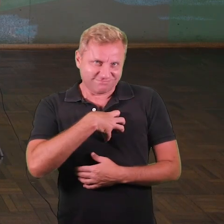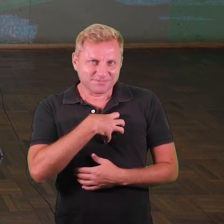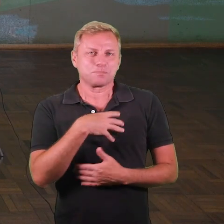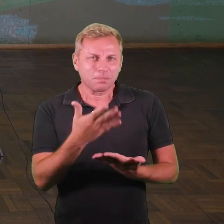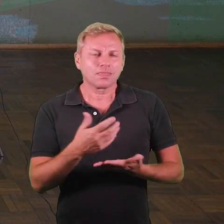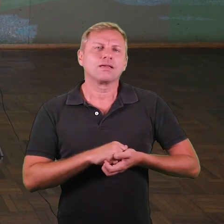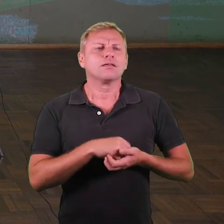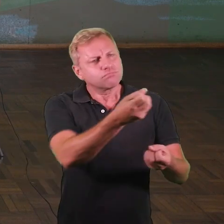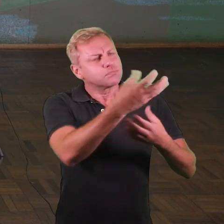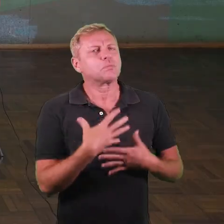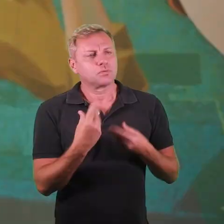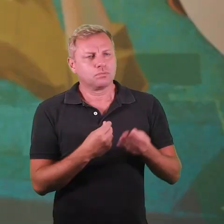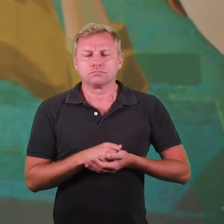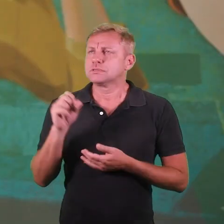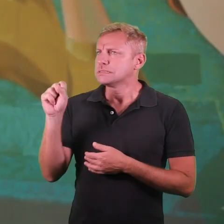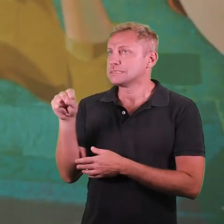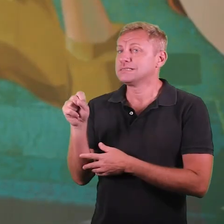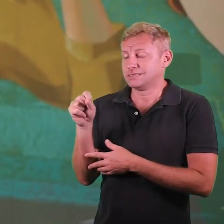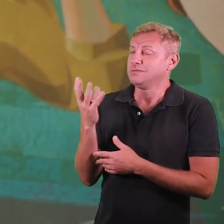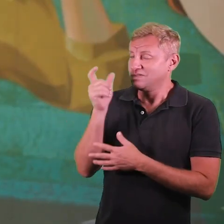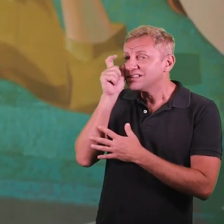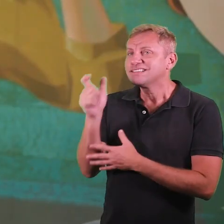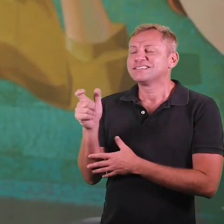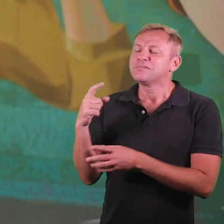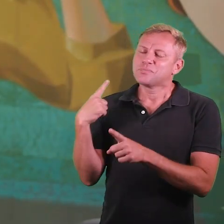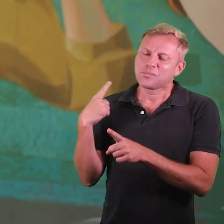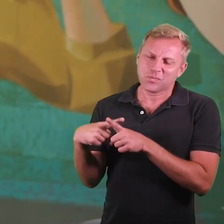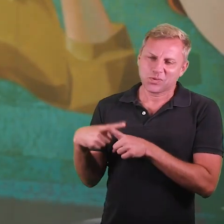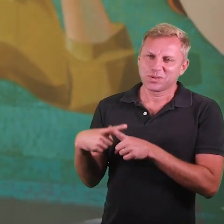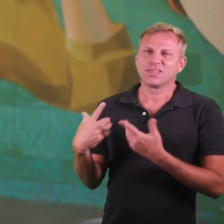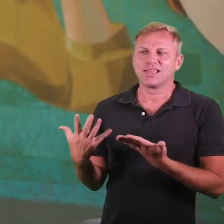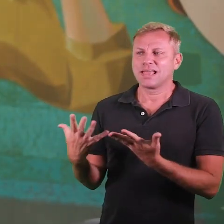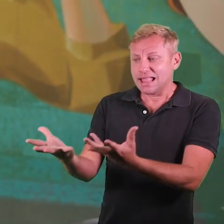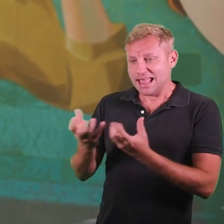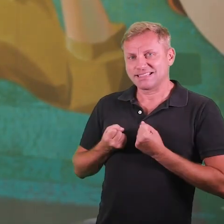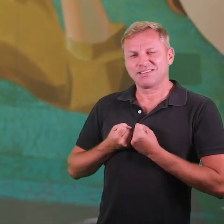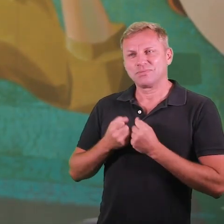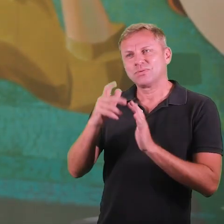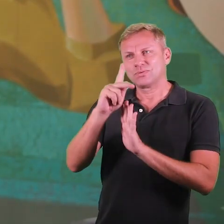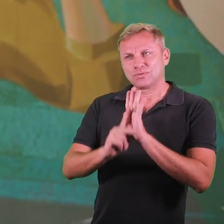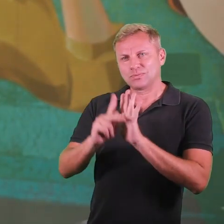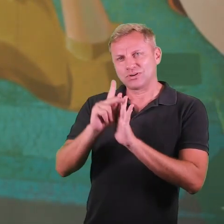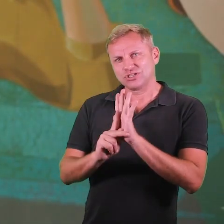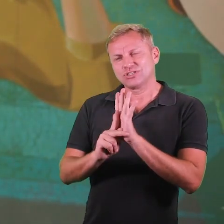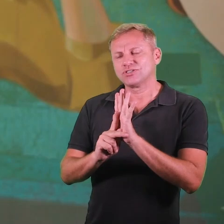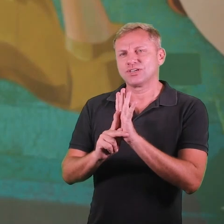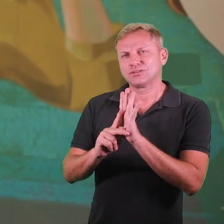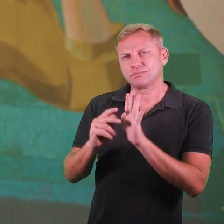né? Fala pra gente sobre isso Sim, também. é muito interessante, porque quando a gente recebe os projetos